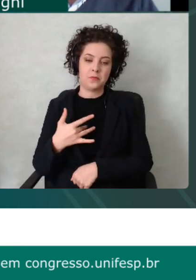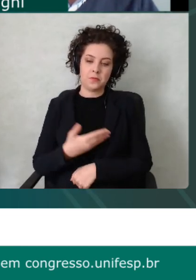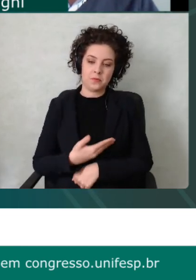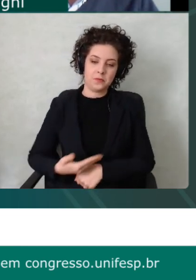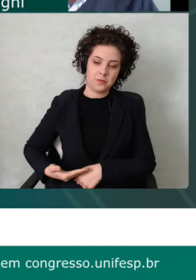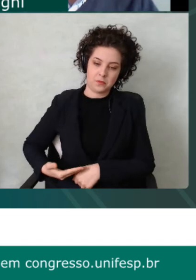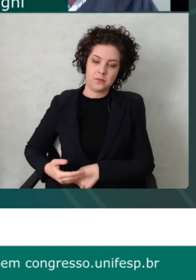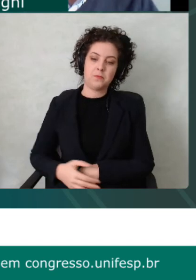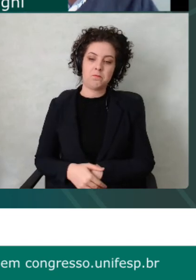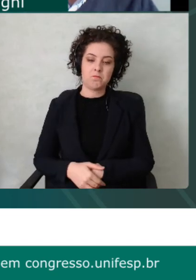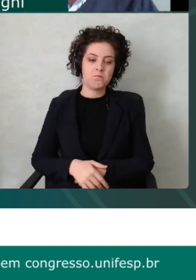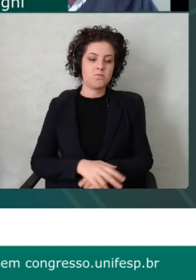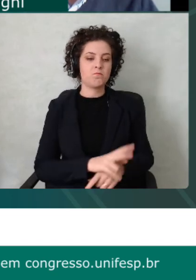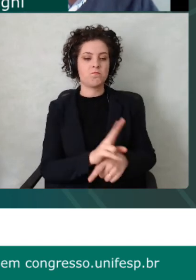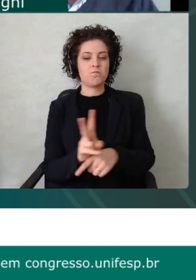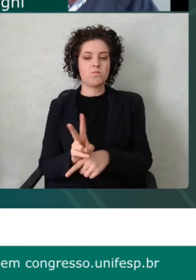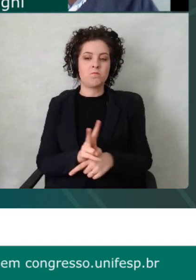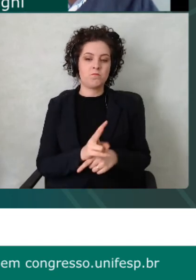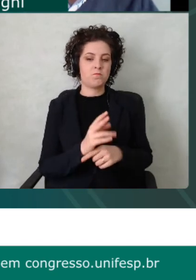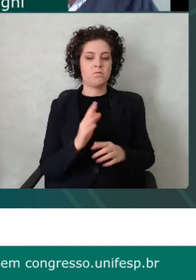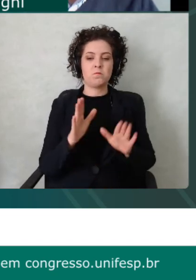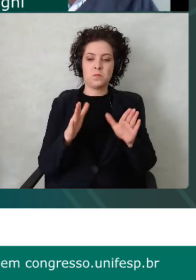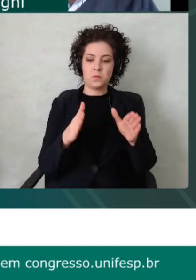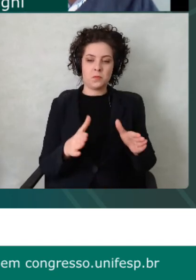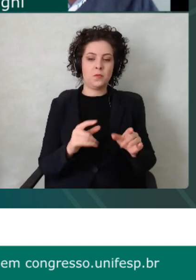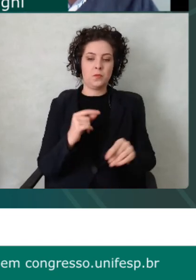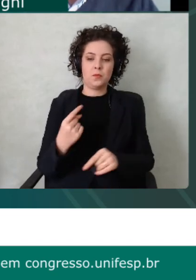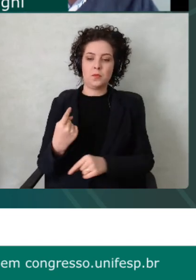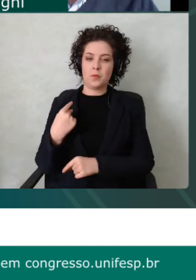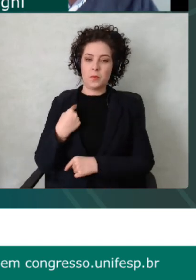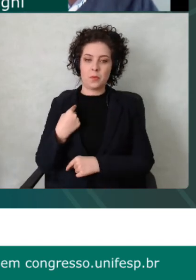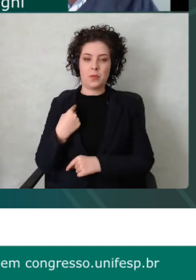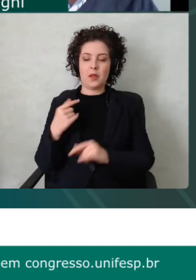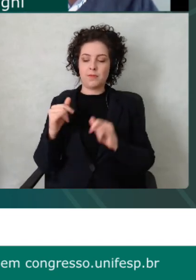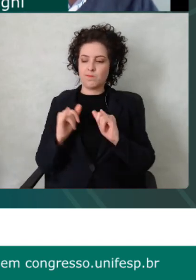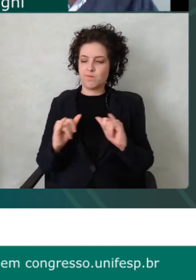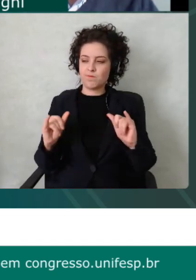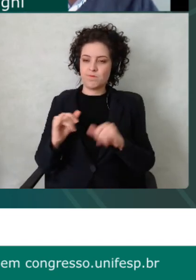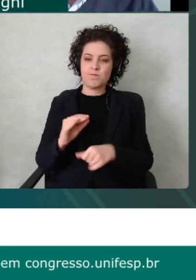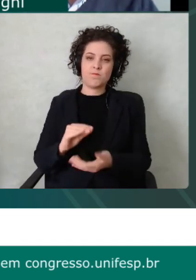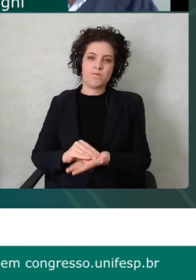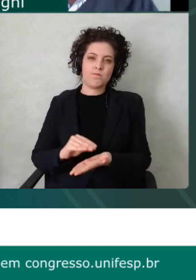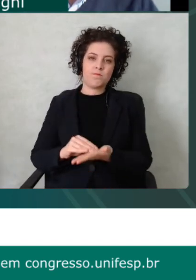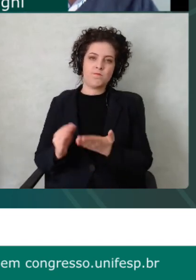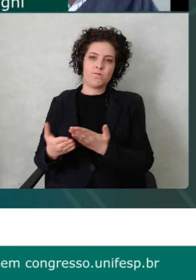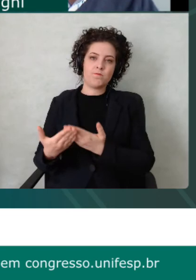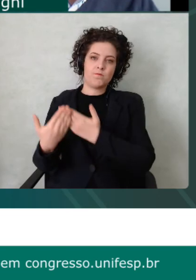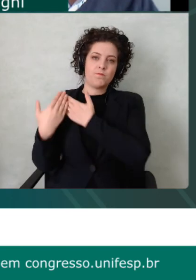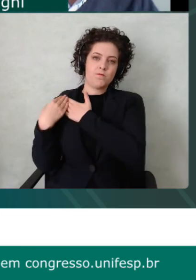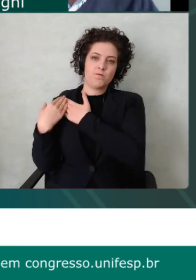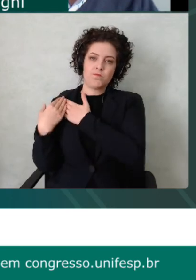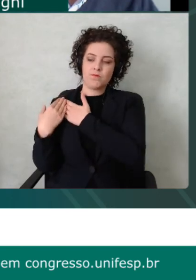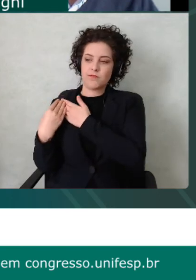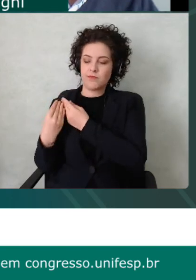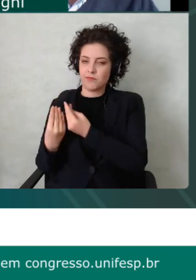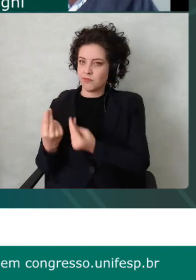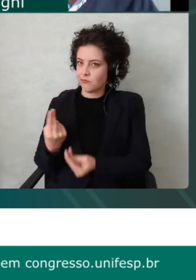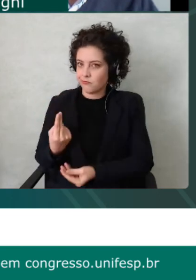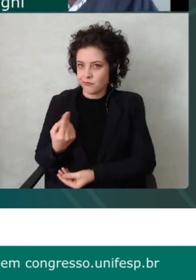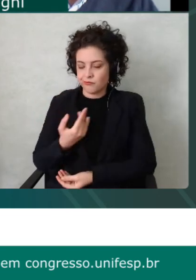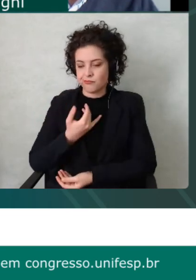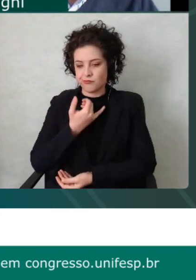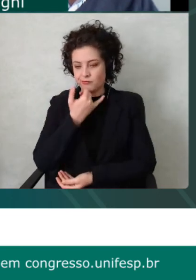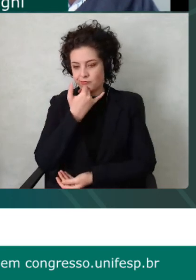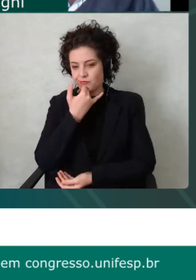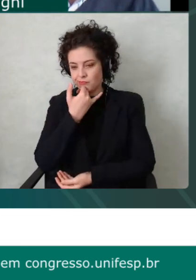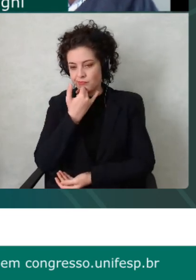vigilância, né? Então, se vendeu de forma irresponsável uma perspectiva que não existe, né? Eu sinto dizer, nós não temos nenhum